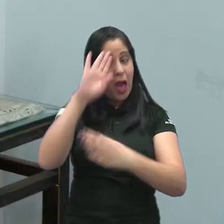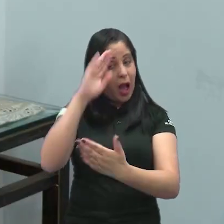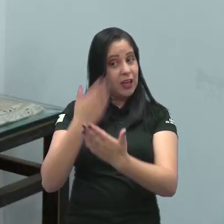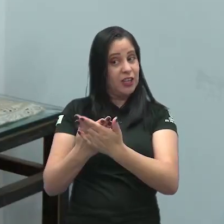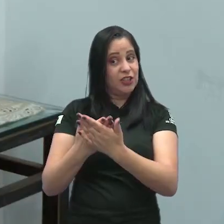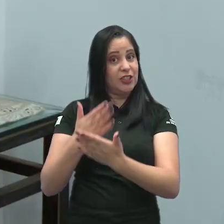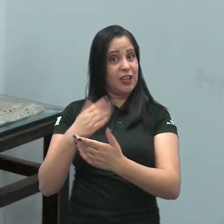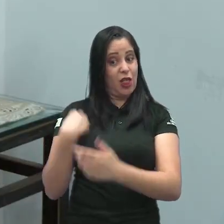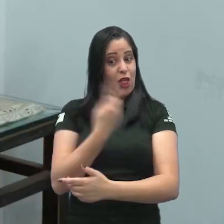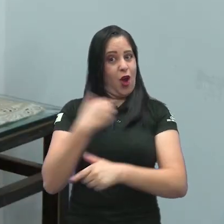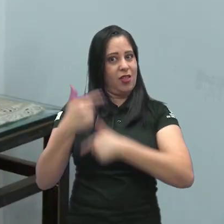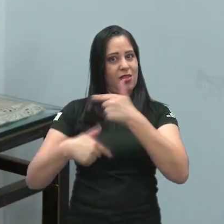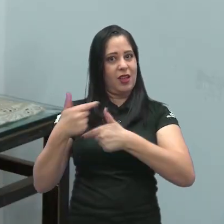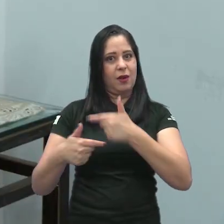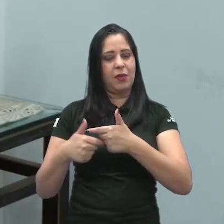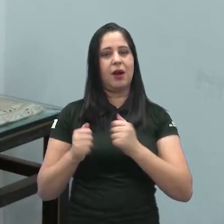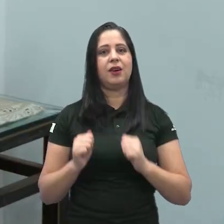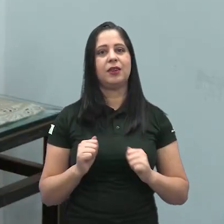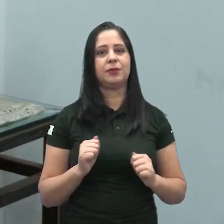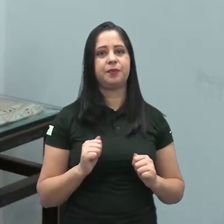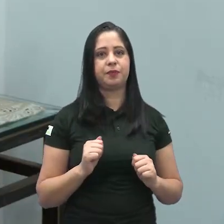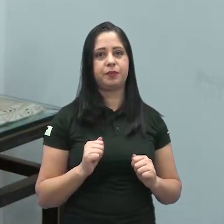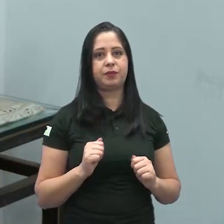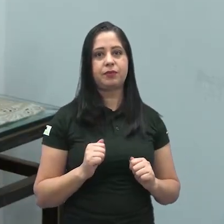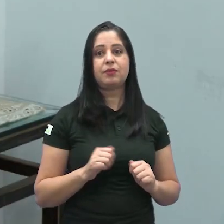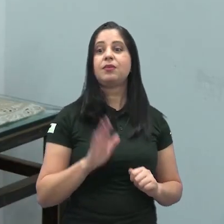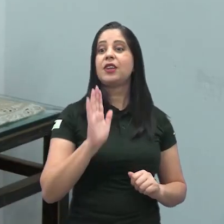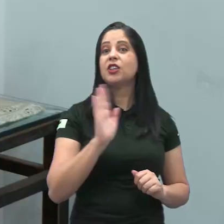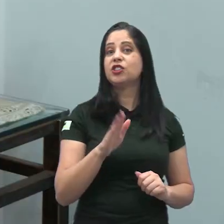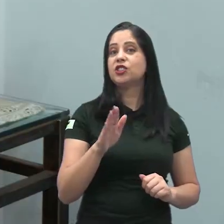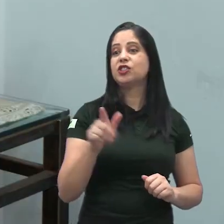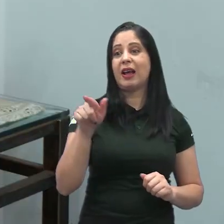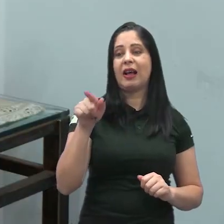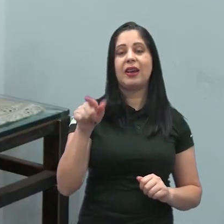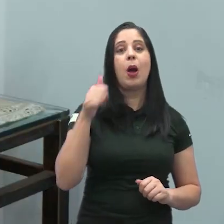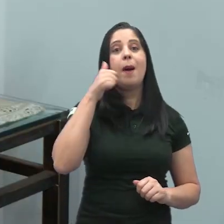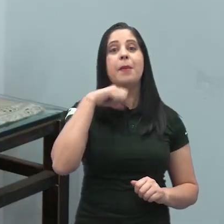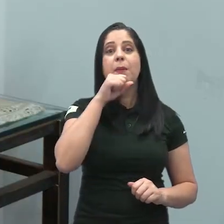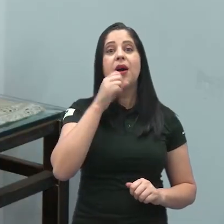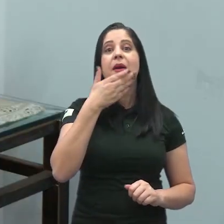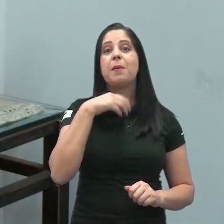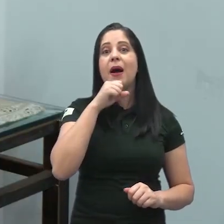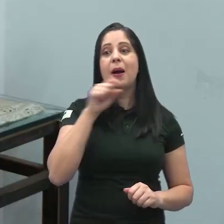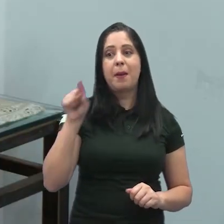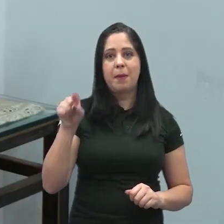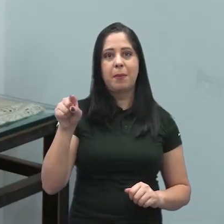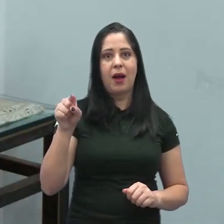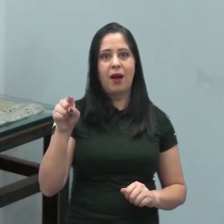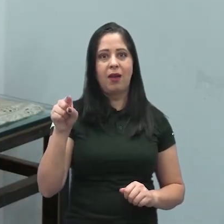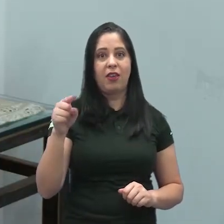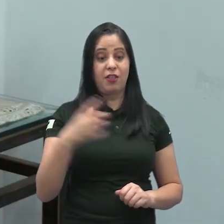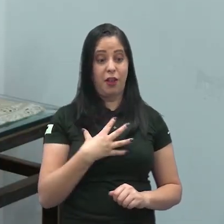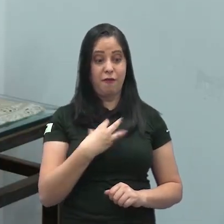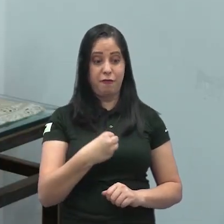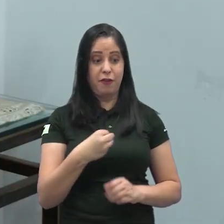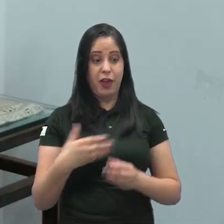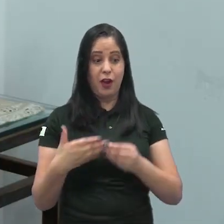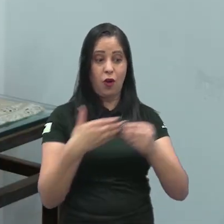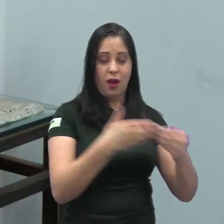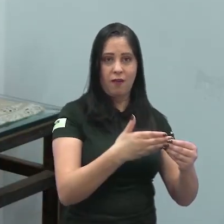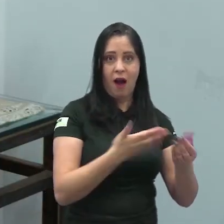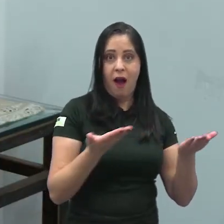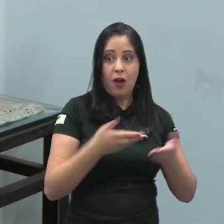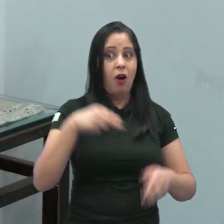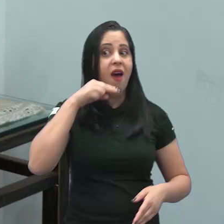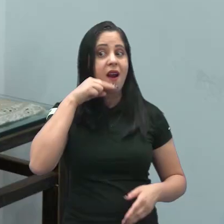eu tenho pais que já tiveram filhos pequenos aqui, hoje eles estão deixando os netos, né, e eles falam muito